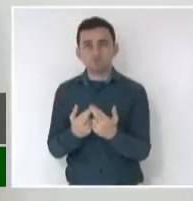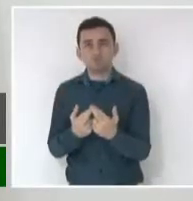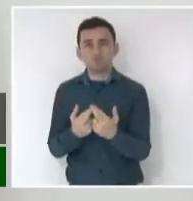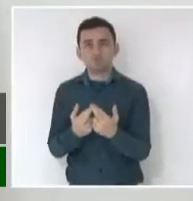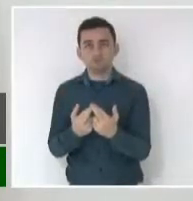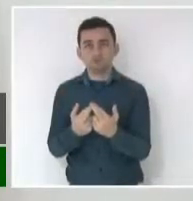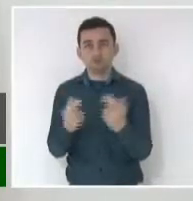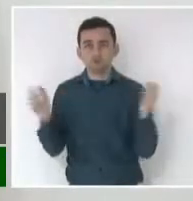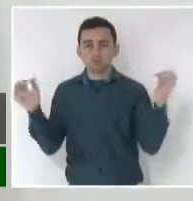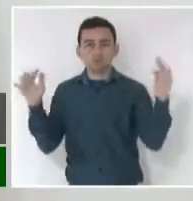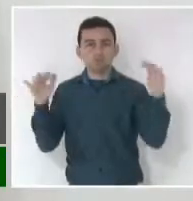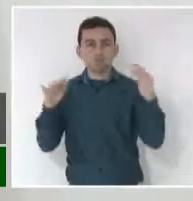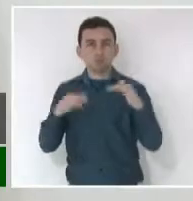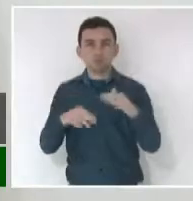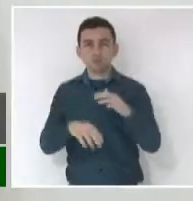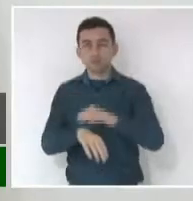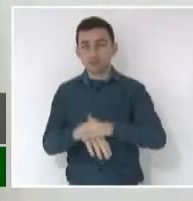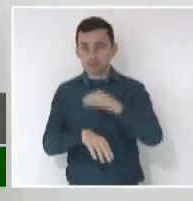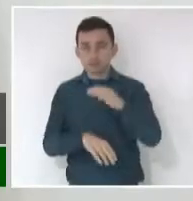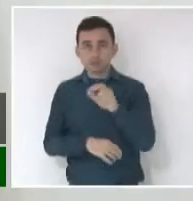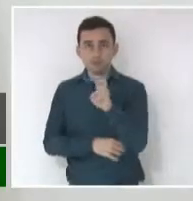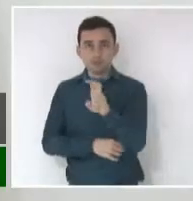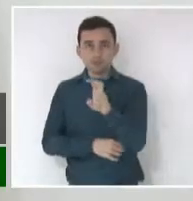de 500